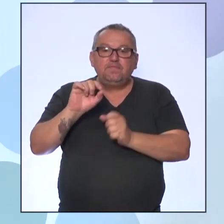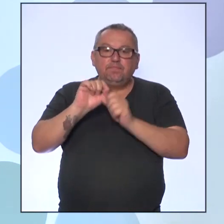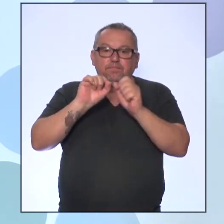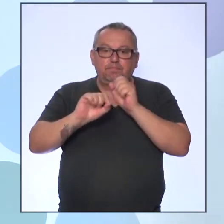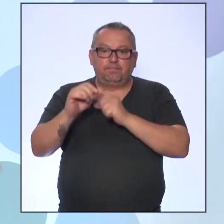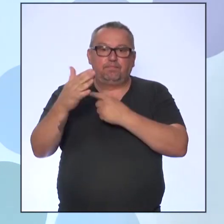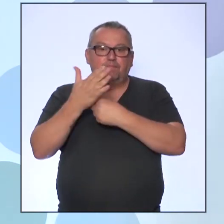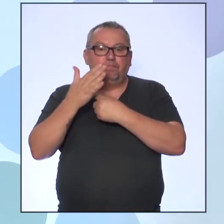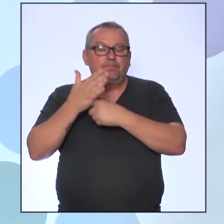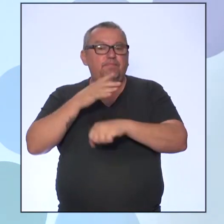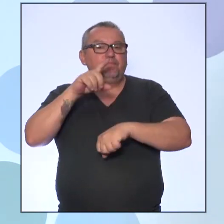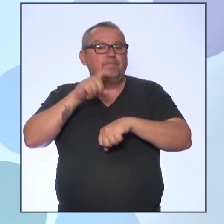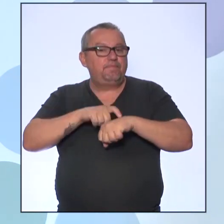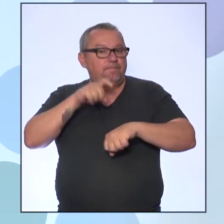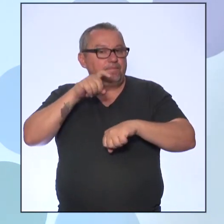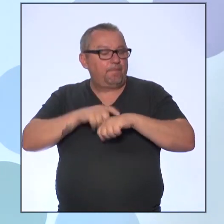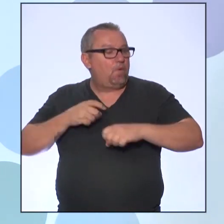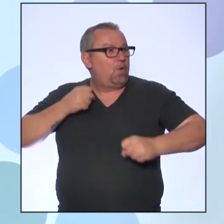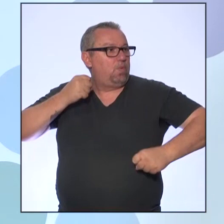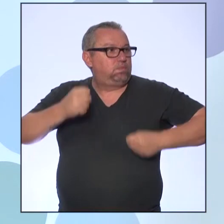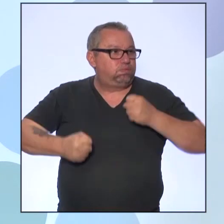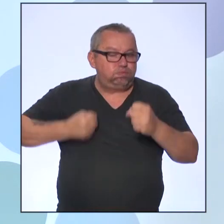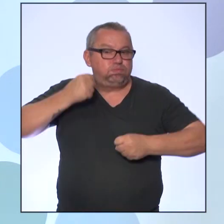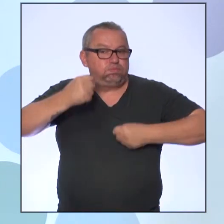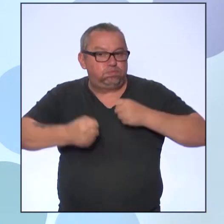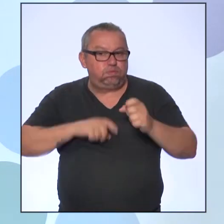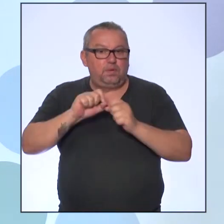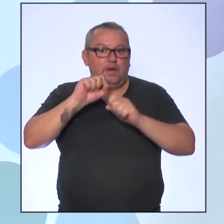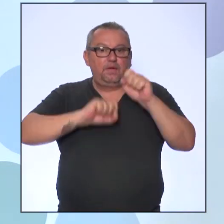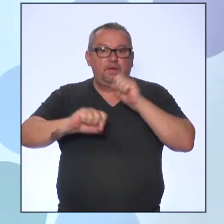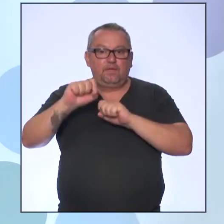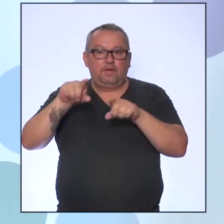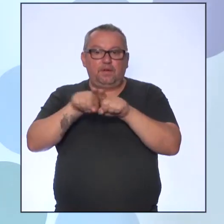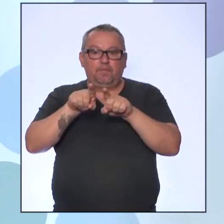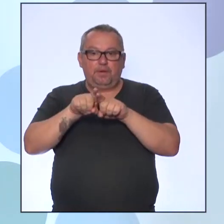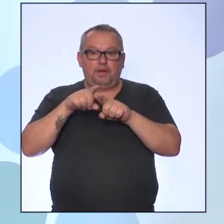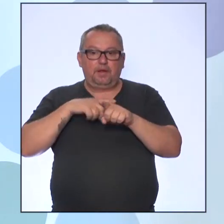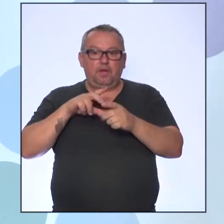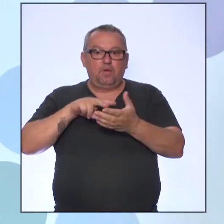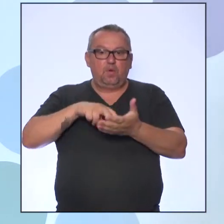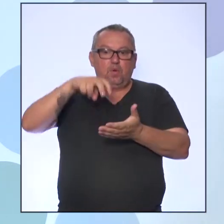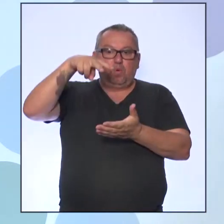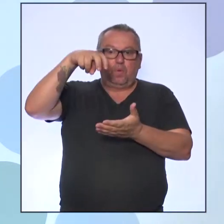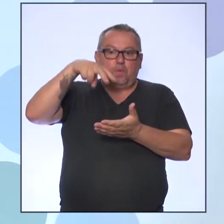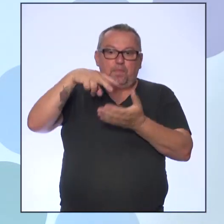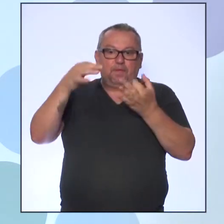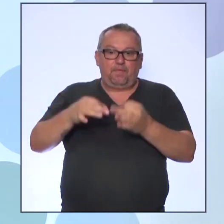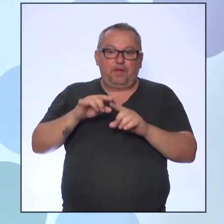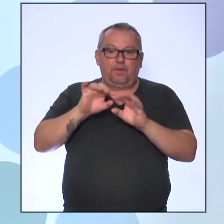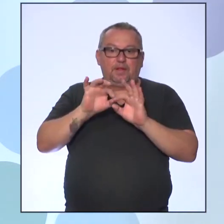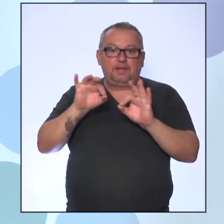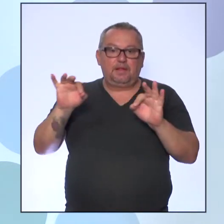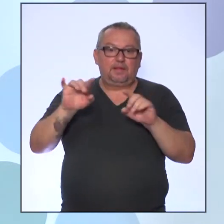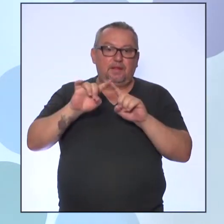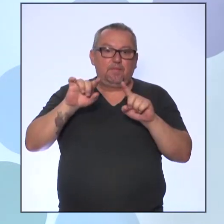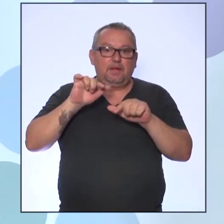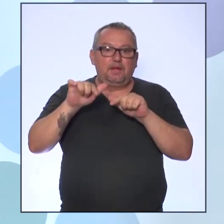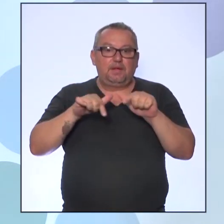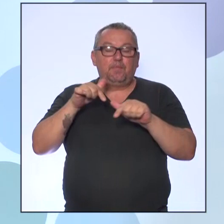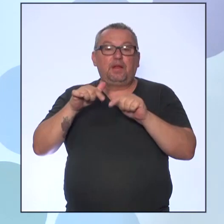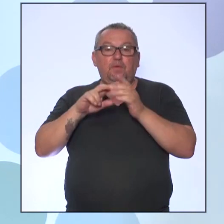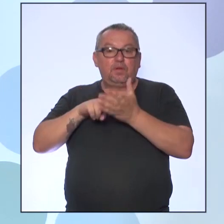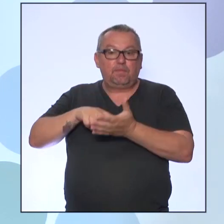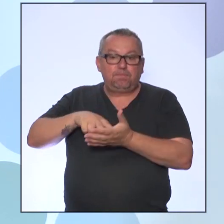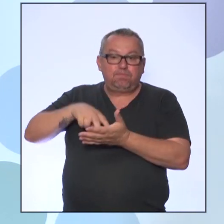correr. É como esses exercícios que nós fizemos anteriormente em relação ao salto. Eu não saltei na altura, não saltei à distância, mas eu estou trabalhando o quê? A